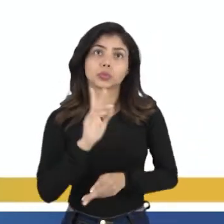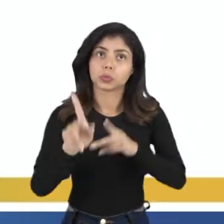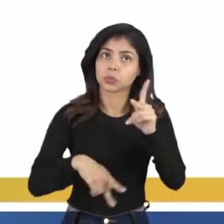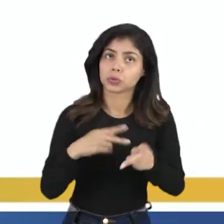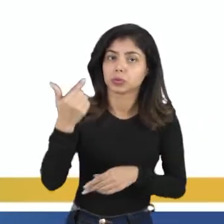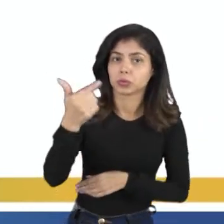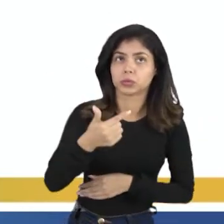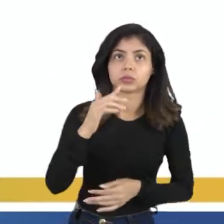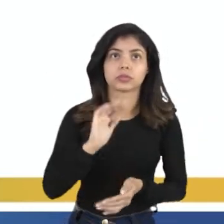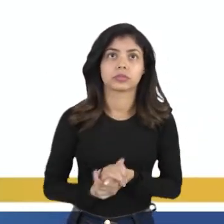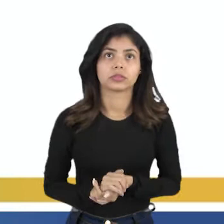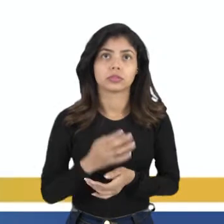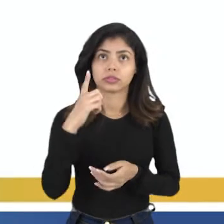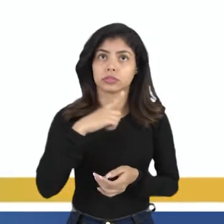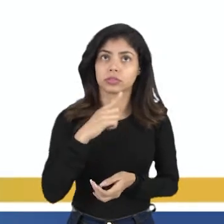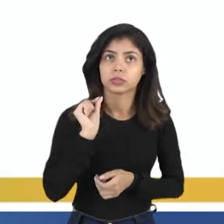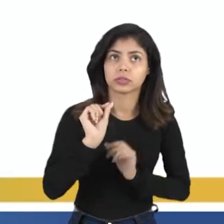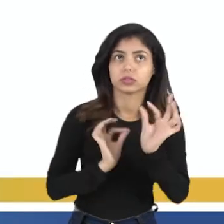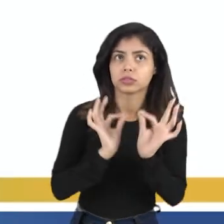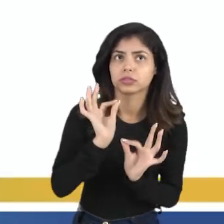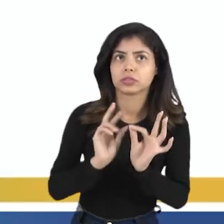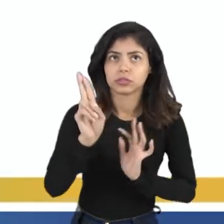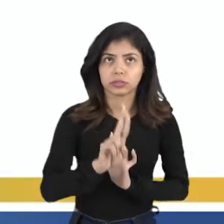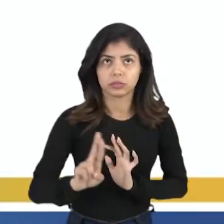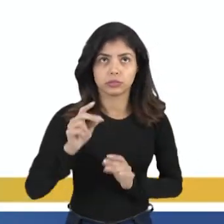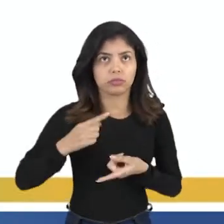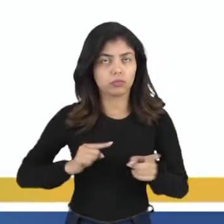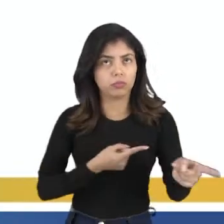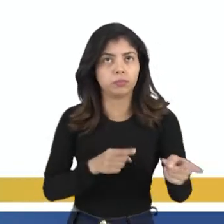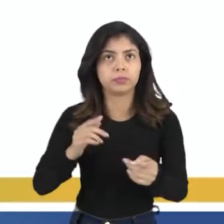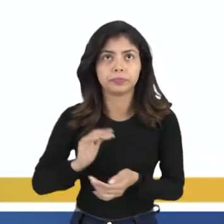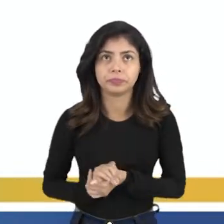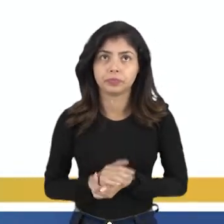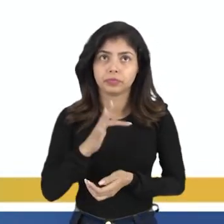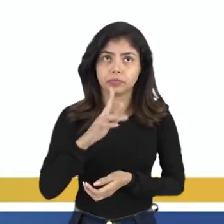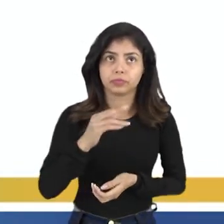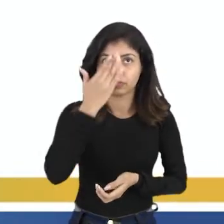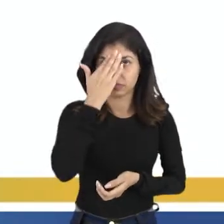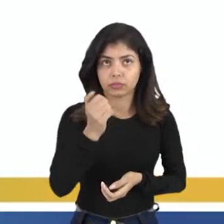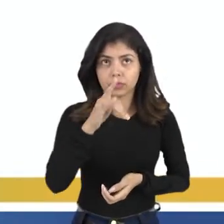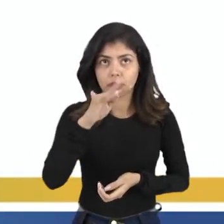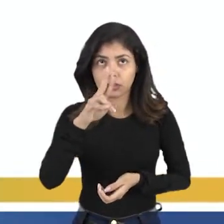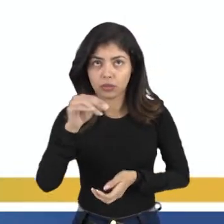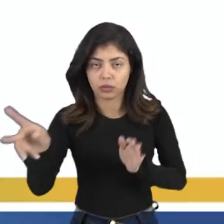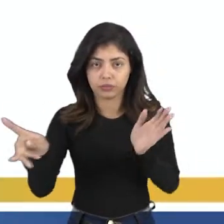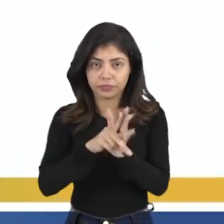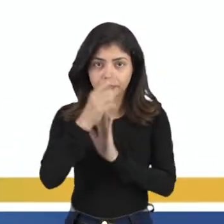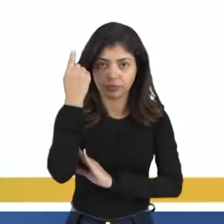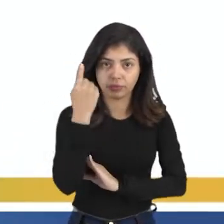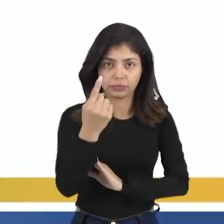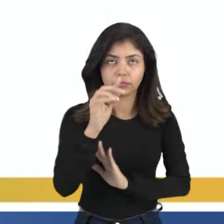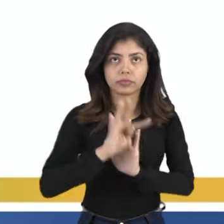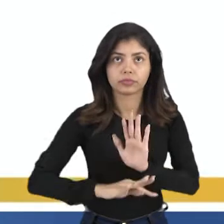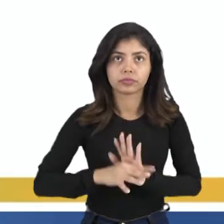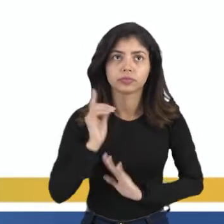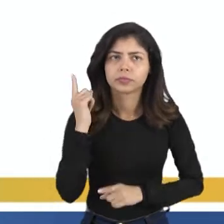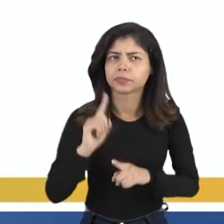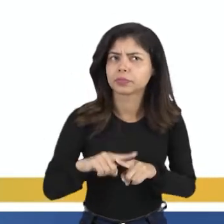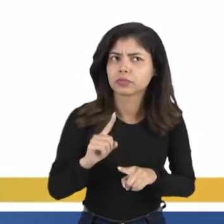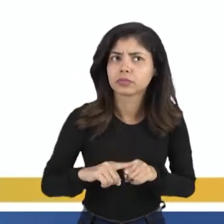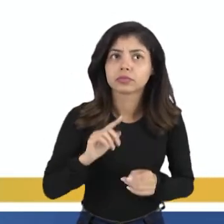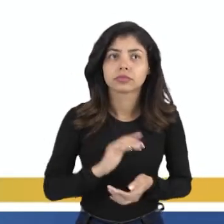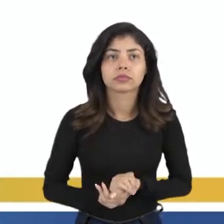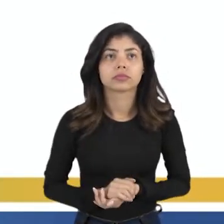no texto 2 constitui uma maneira de utilizar o tipo de saber definido no texto 1. Por